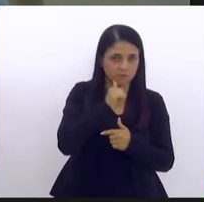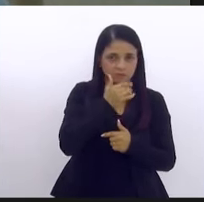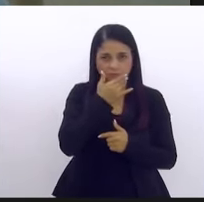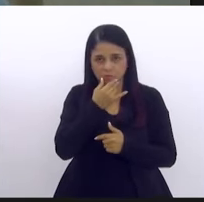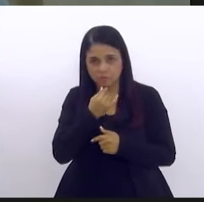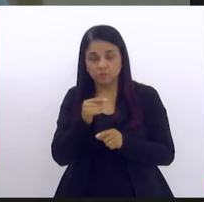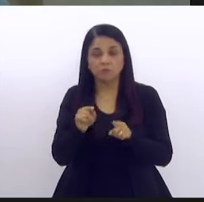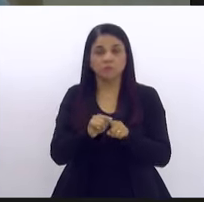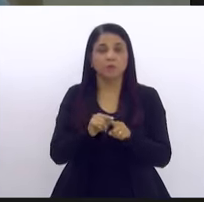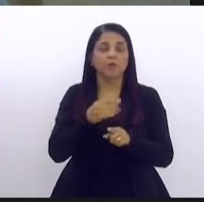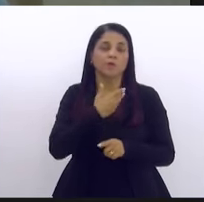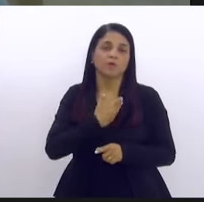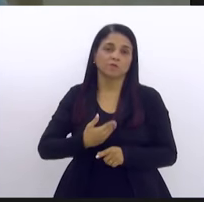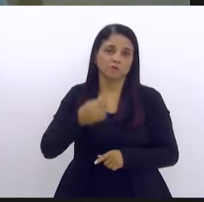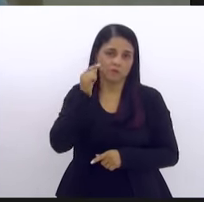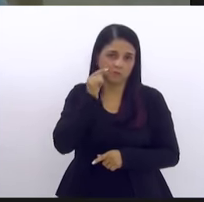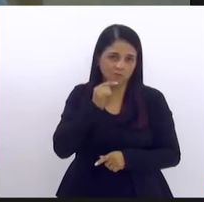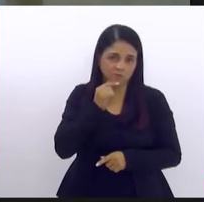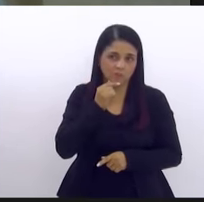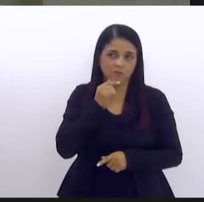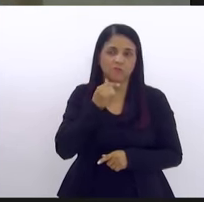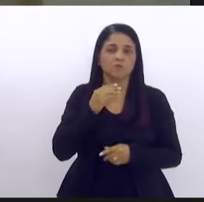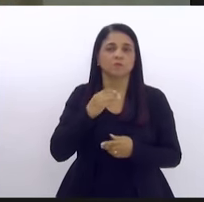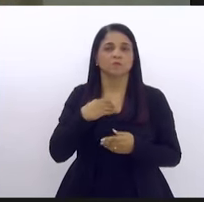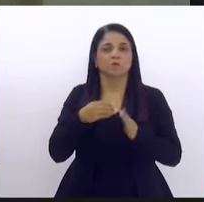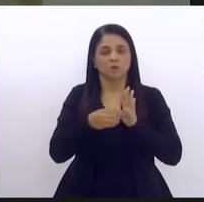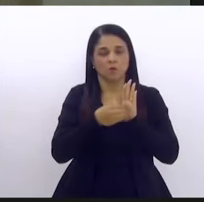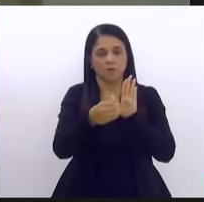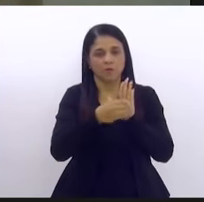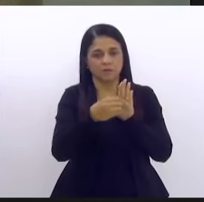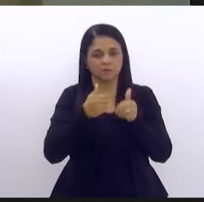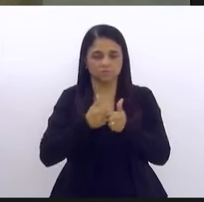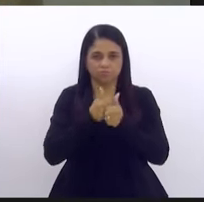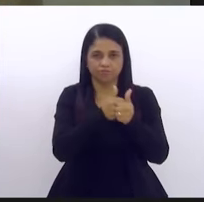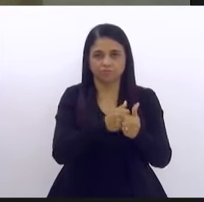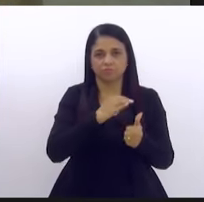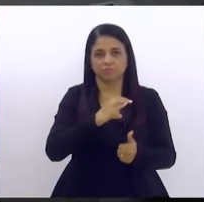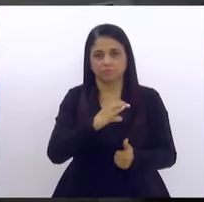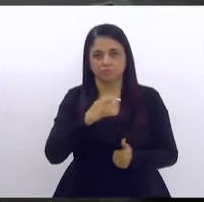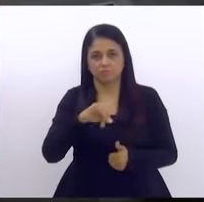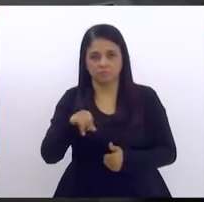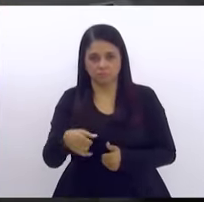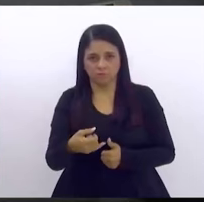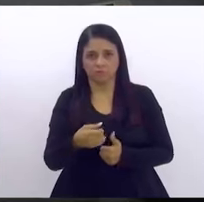o governador Cláudio Castro. Meu parecer, acompanho o parecer da CCJ.